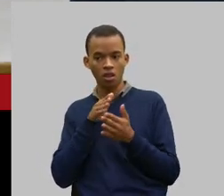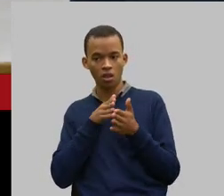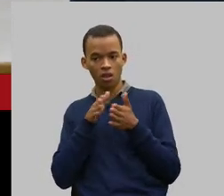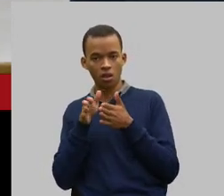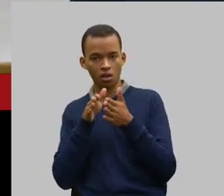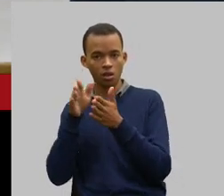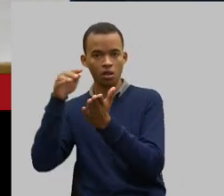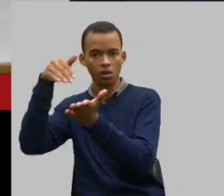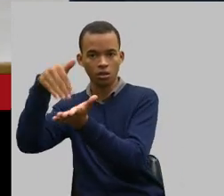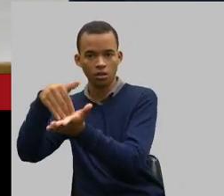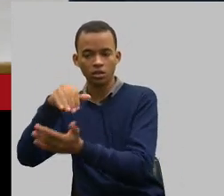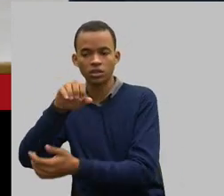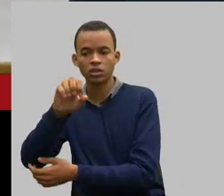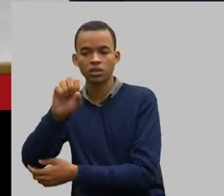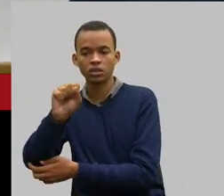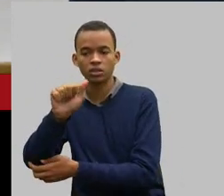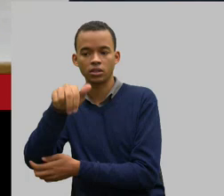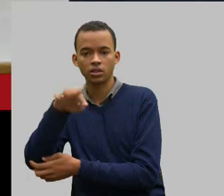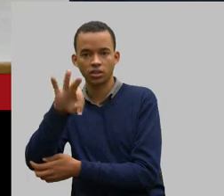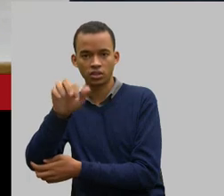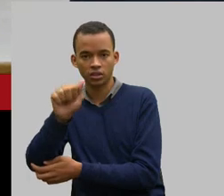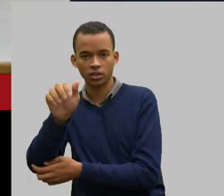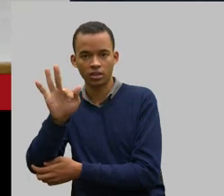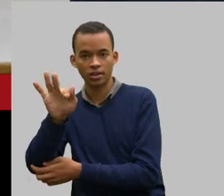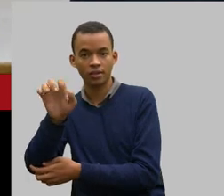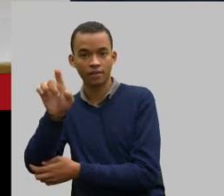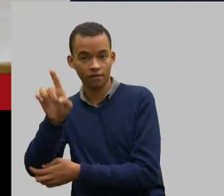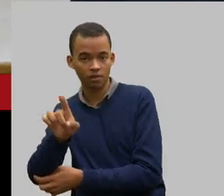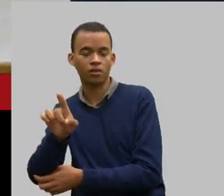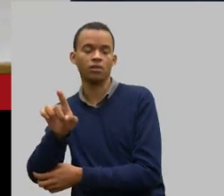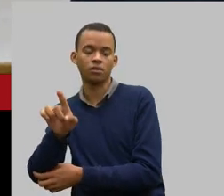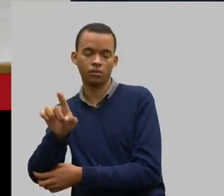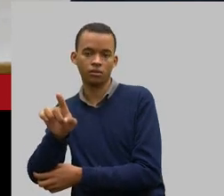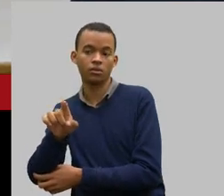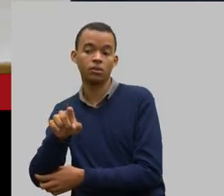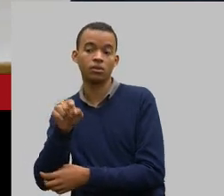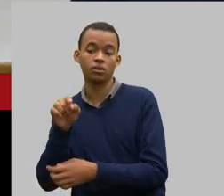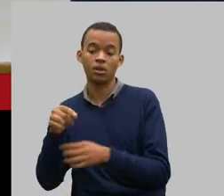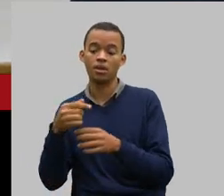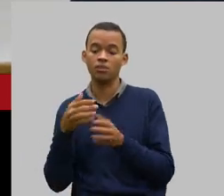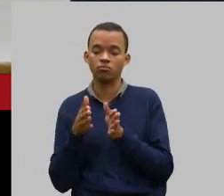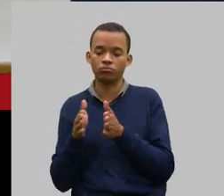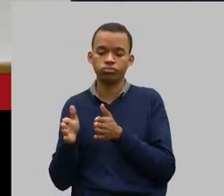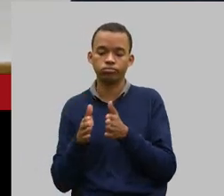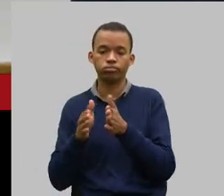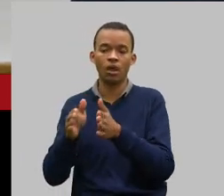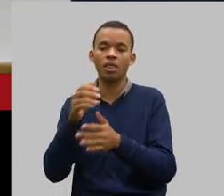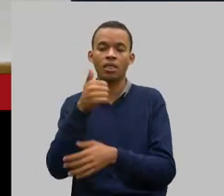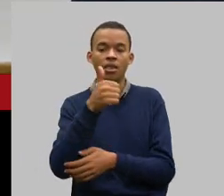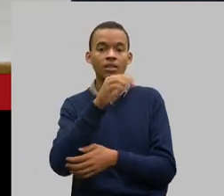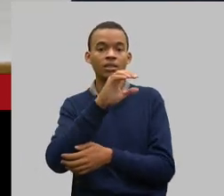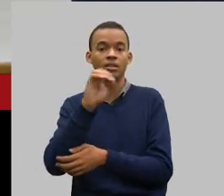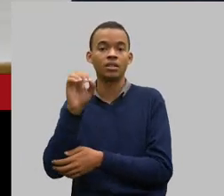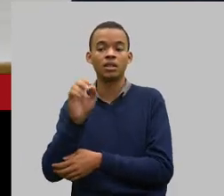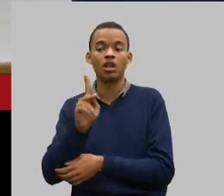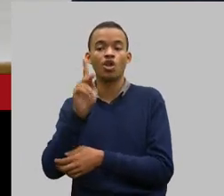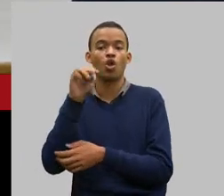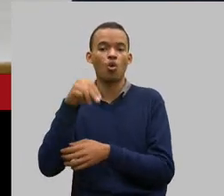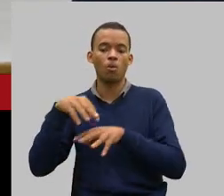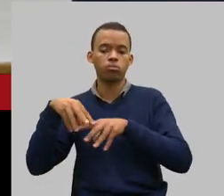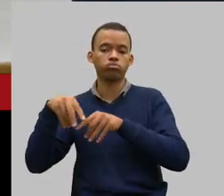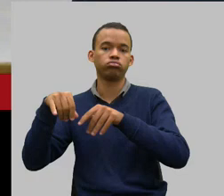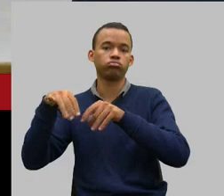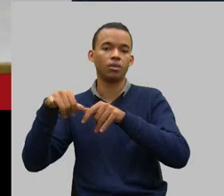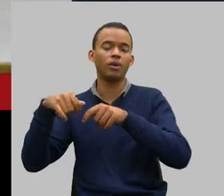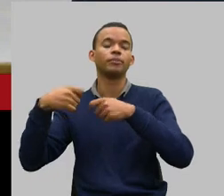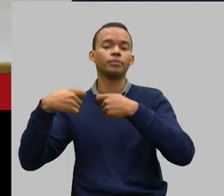rio e o povo quer trabalhar mas são 100 Km de terra já tá licitado precisa agora é